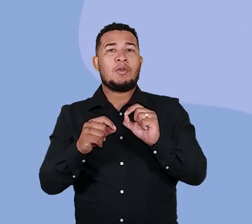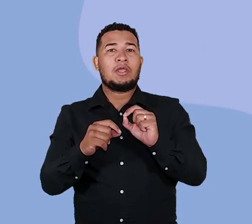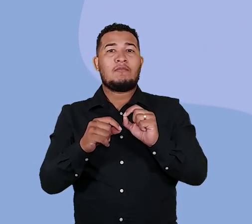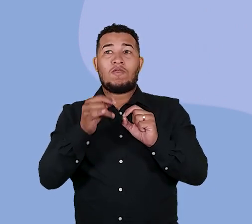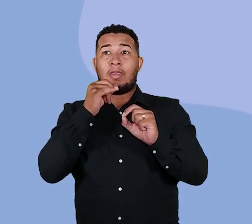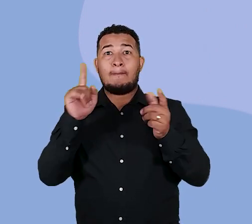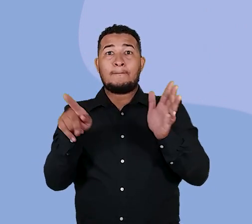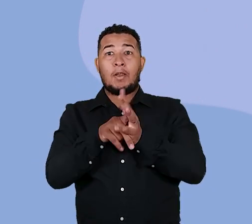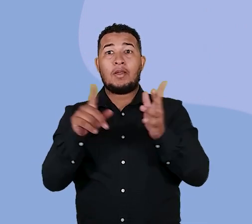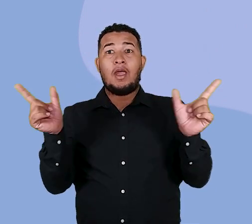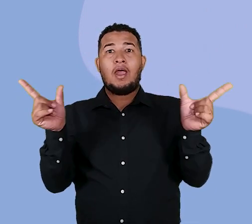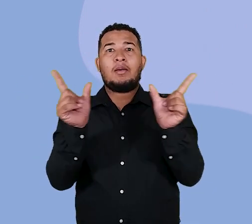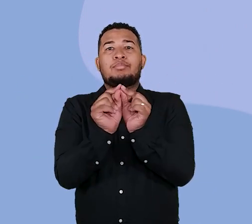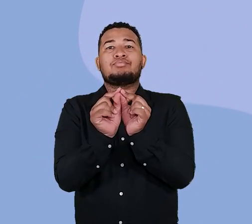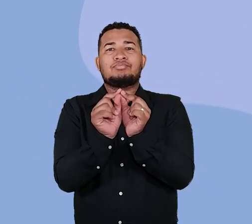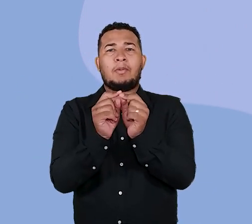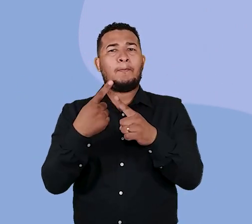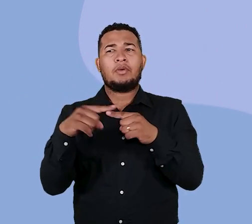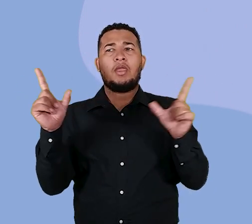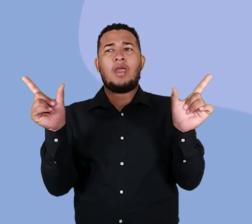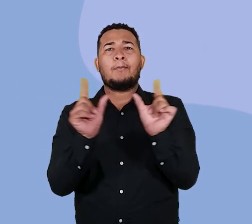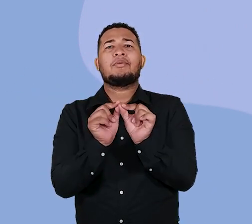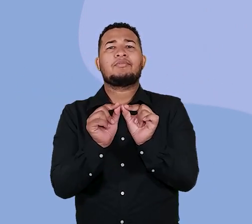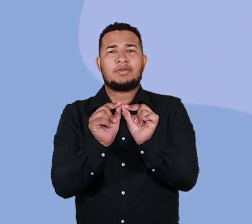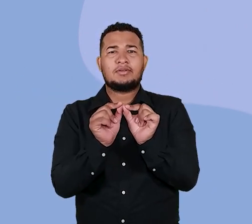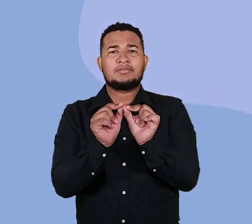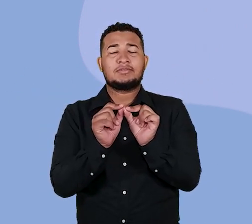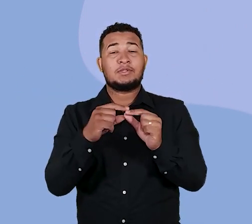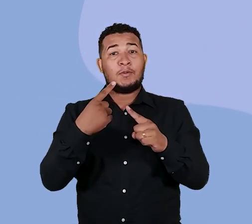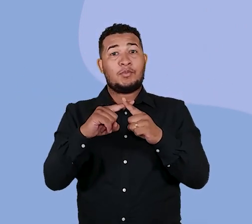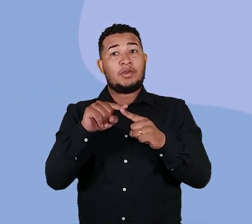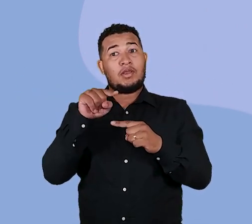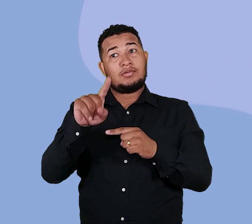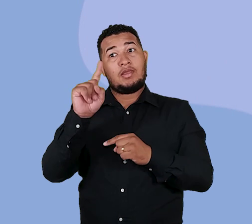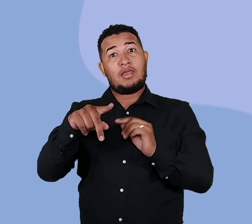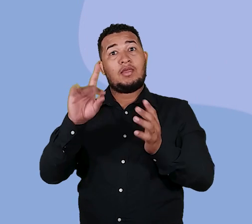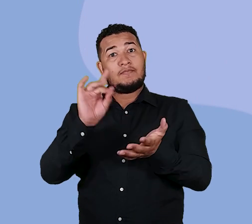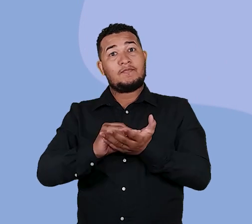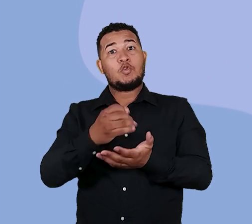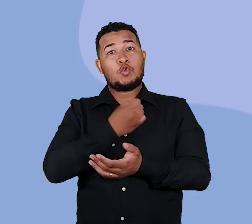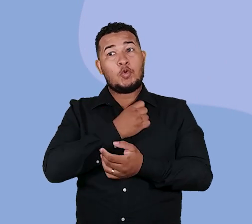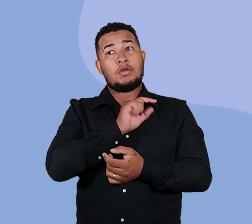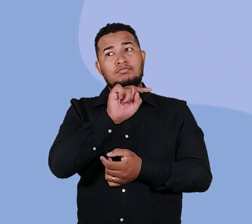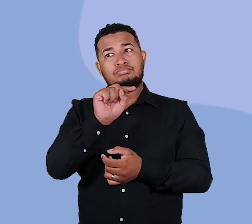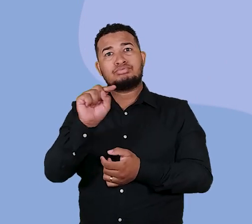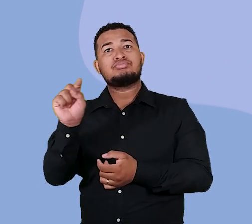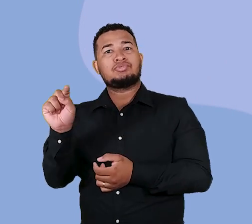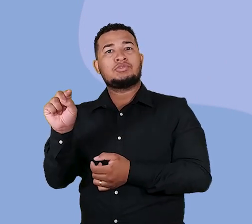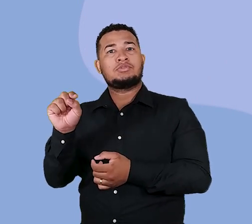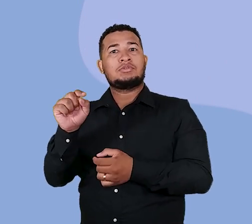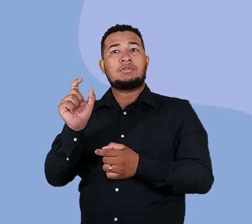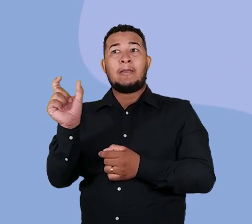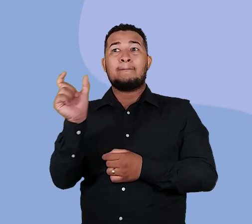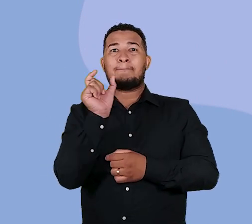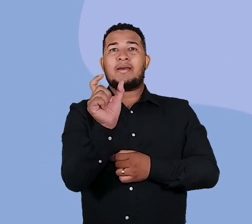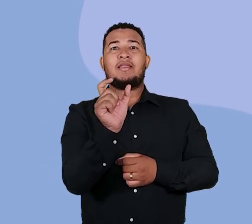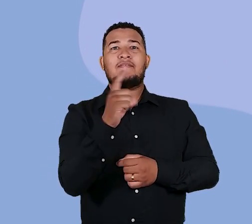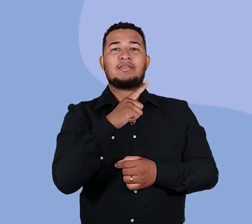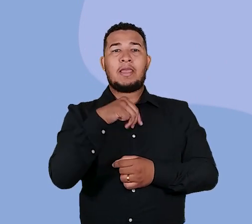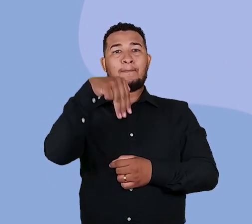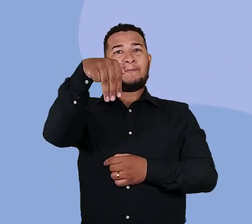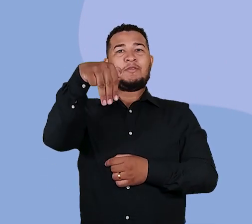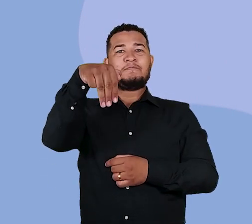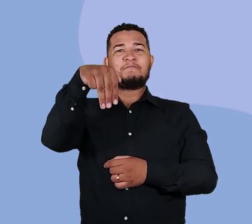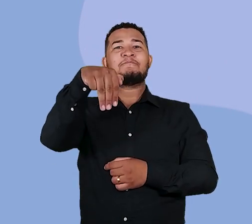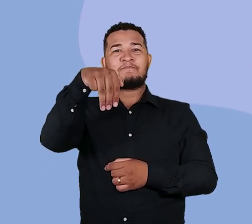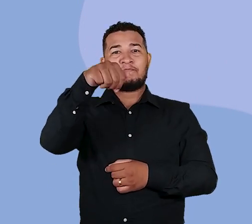forma abreviada. Por que nós dizemos que é forma abreviada, hein? Porque é um número decimal com uma palavra aí, ó,